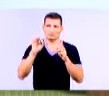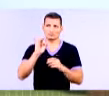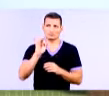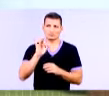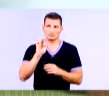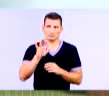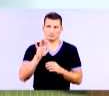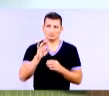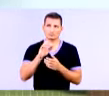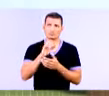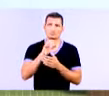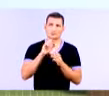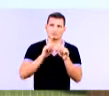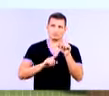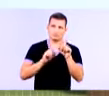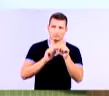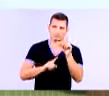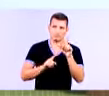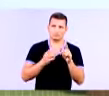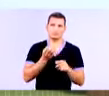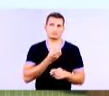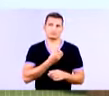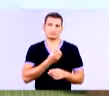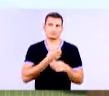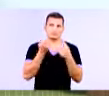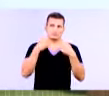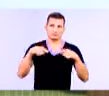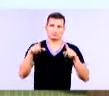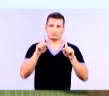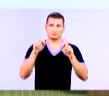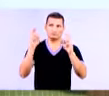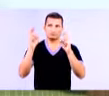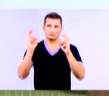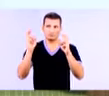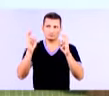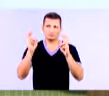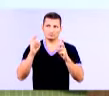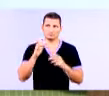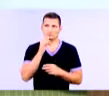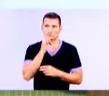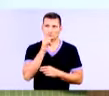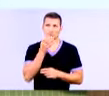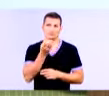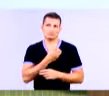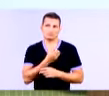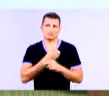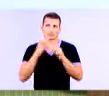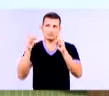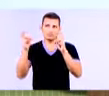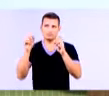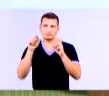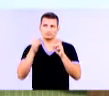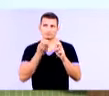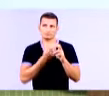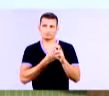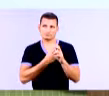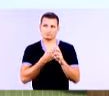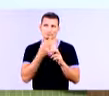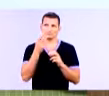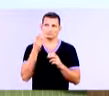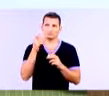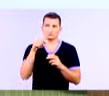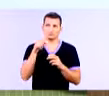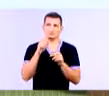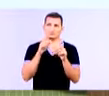ser para letras. Números você não precisa definir entre aspas duplos. Se você colocar um número entre aspas, aquele número vai ser considerado como sendo